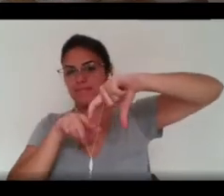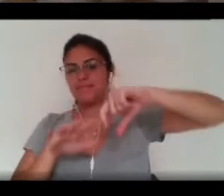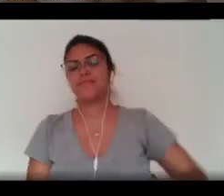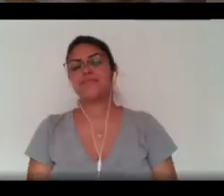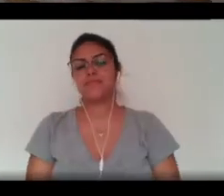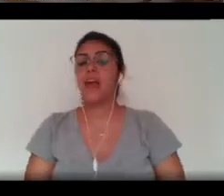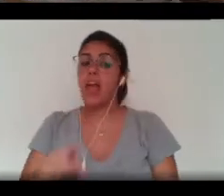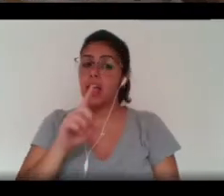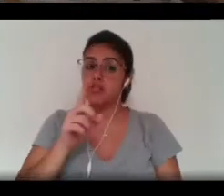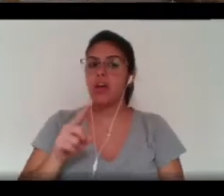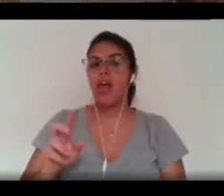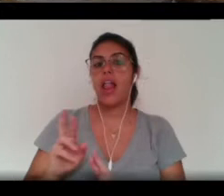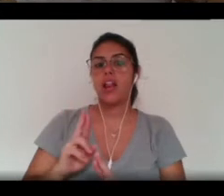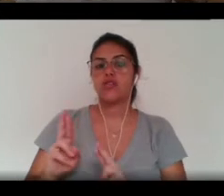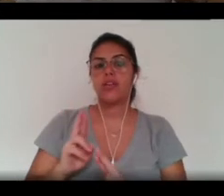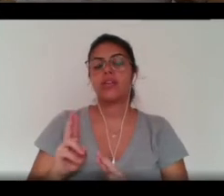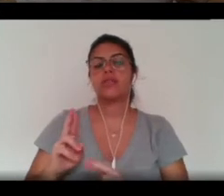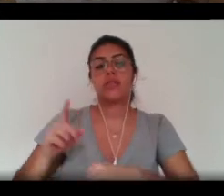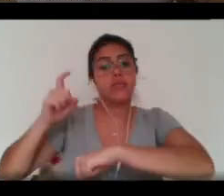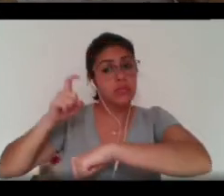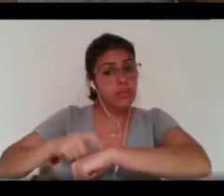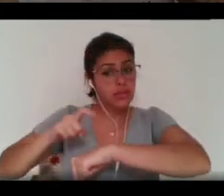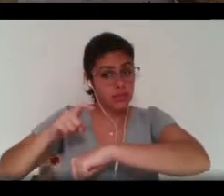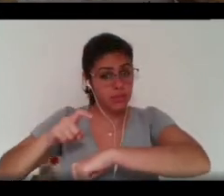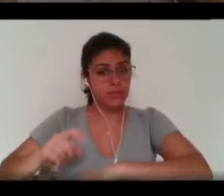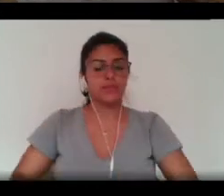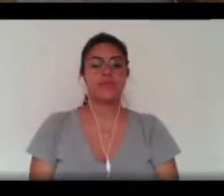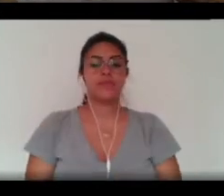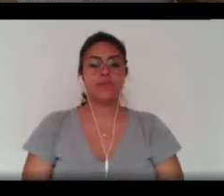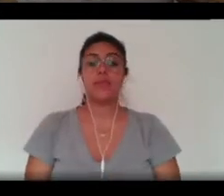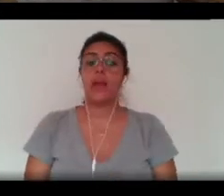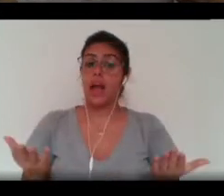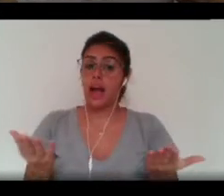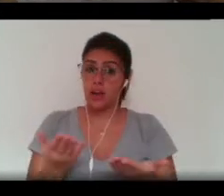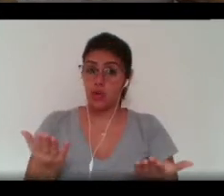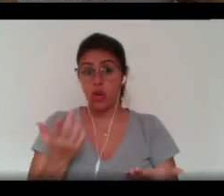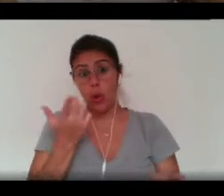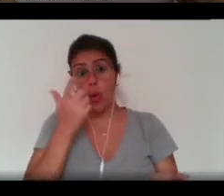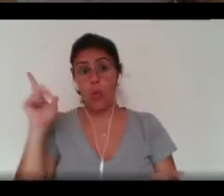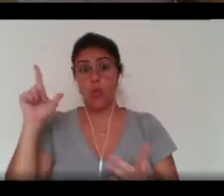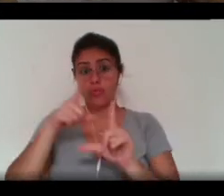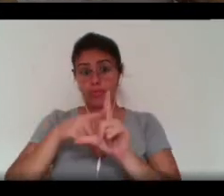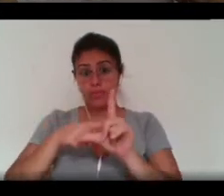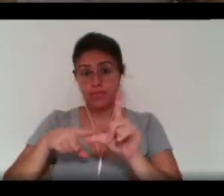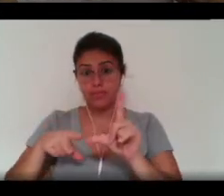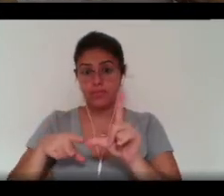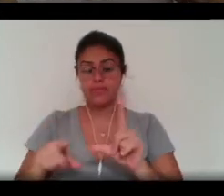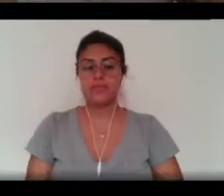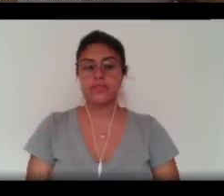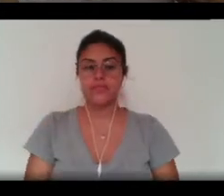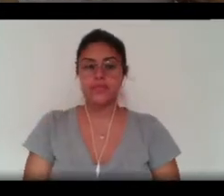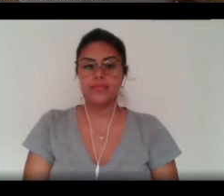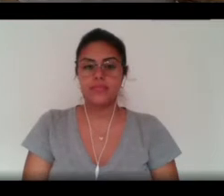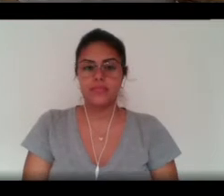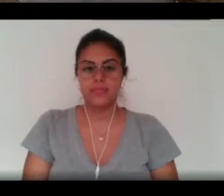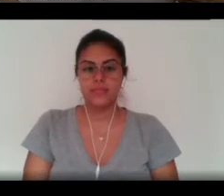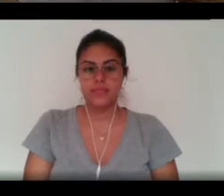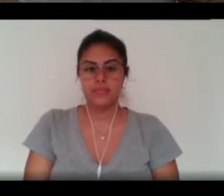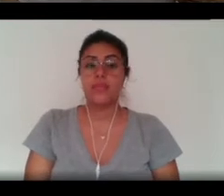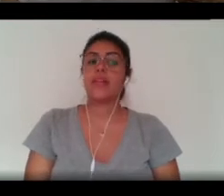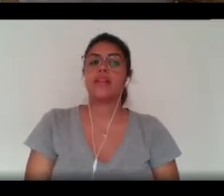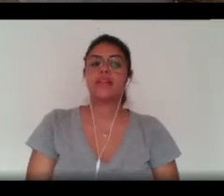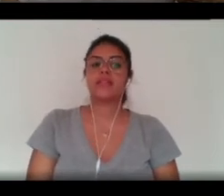posição em função do tempo, tá? E agora, a velocidade